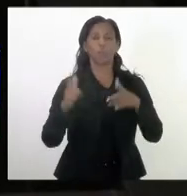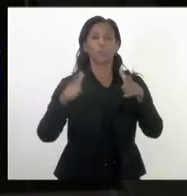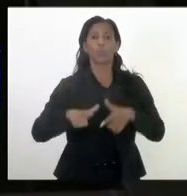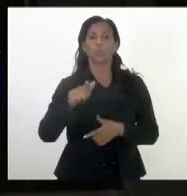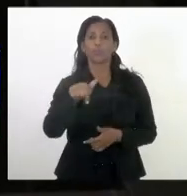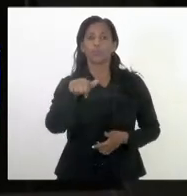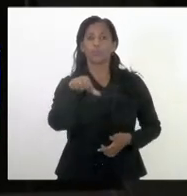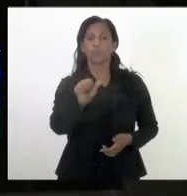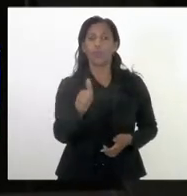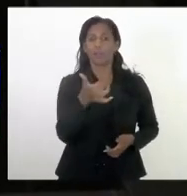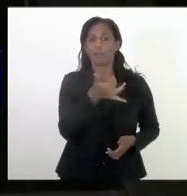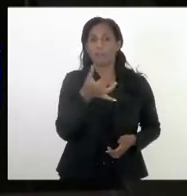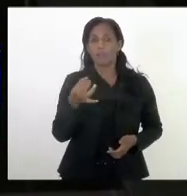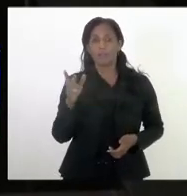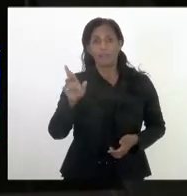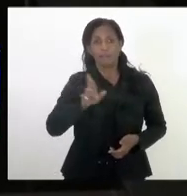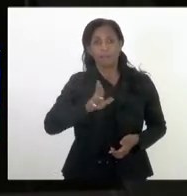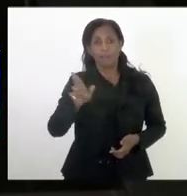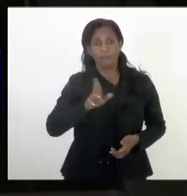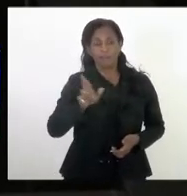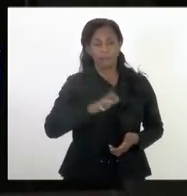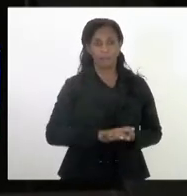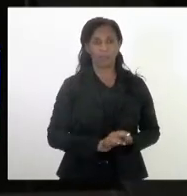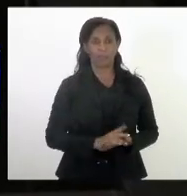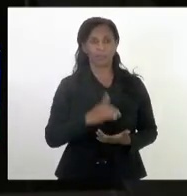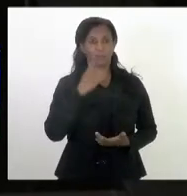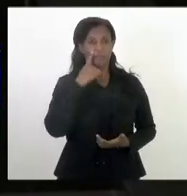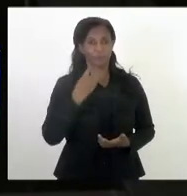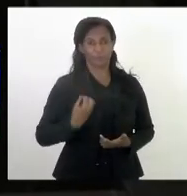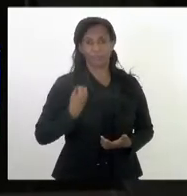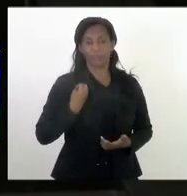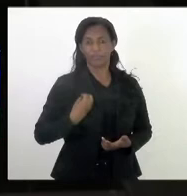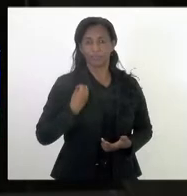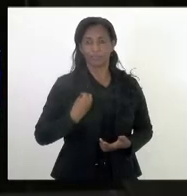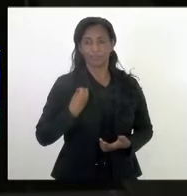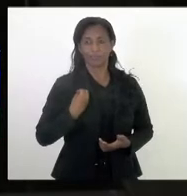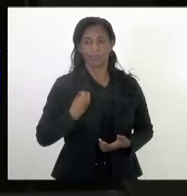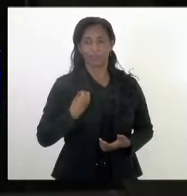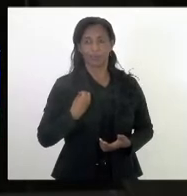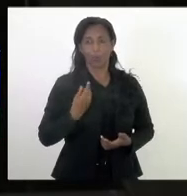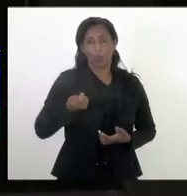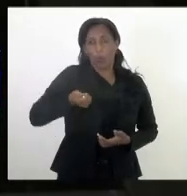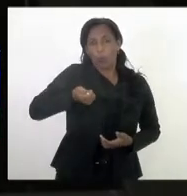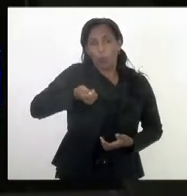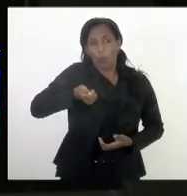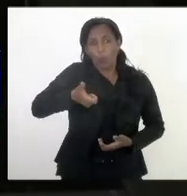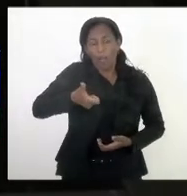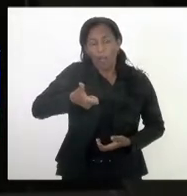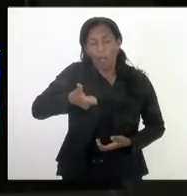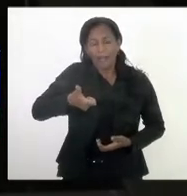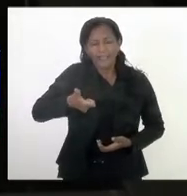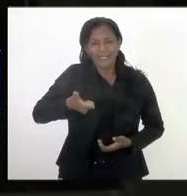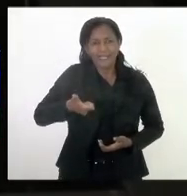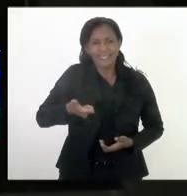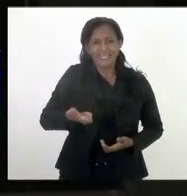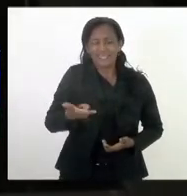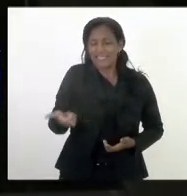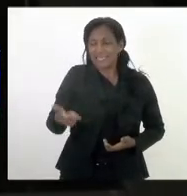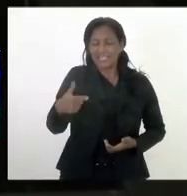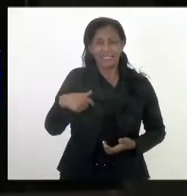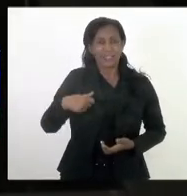é R$ 100. Então, a gente está vivendo numa situação quase que de